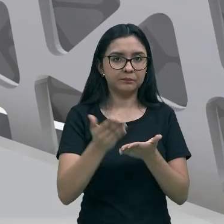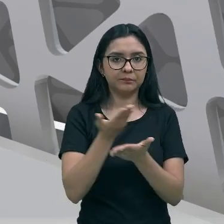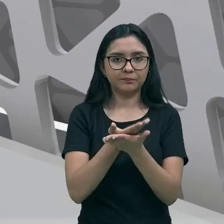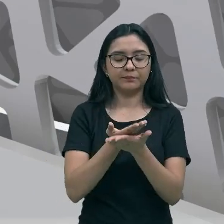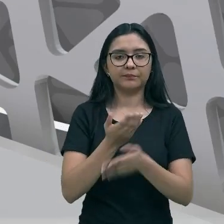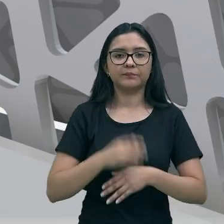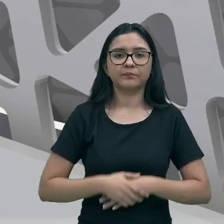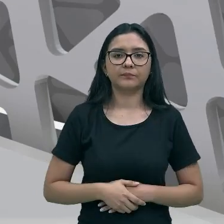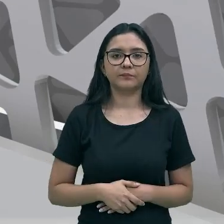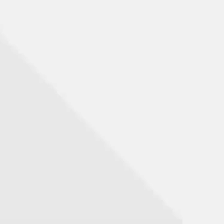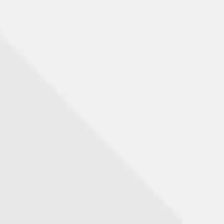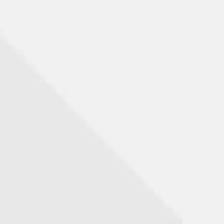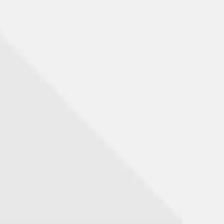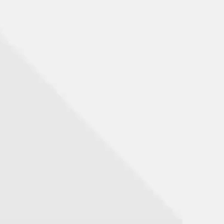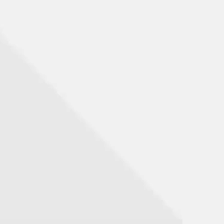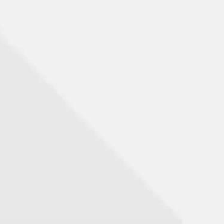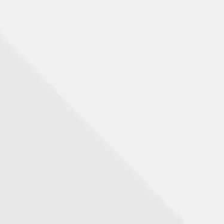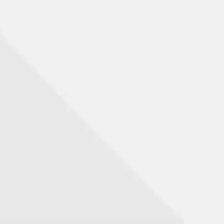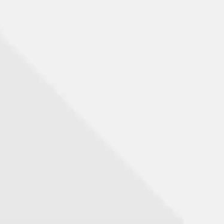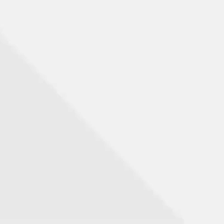nossa aula.